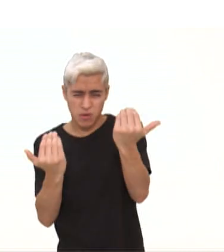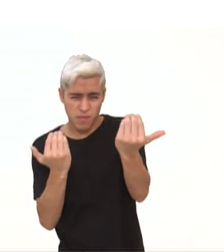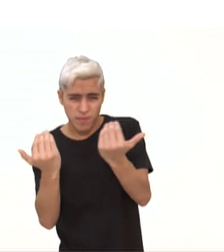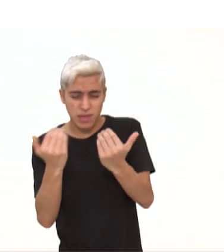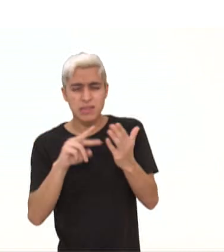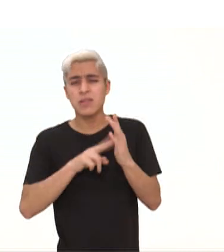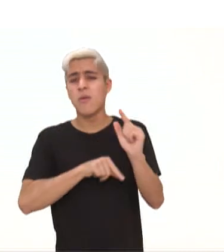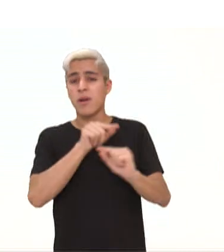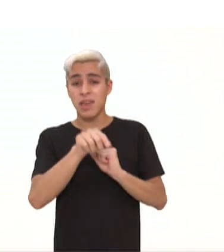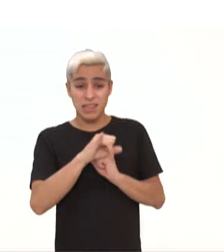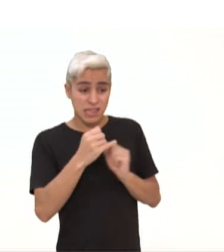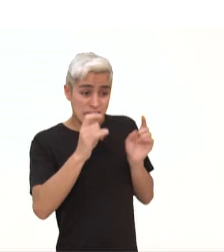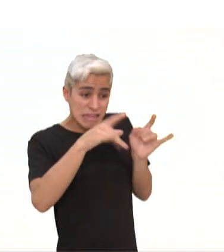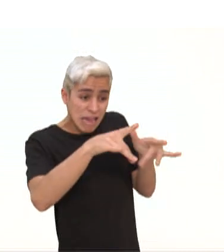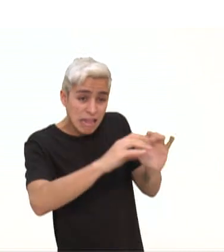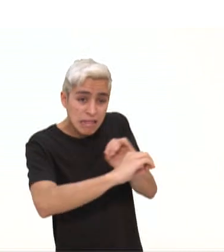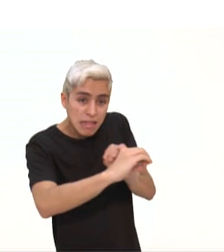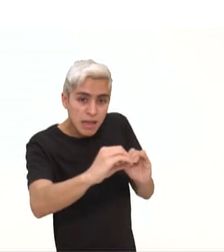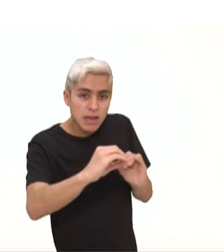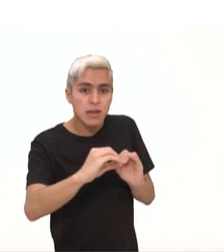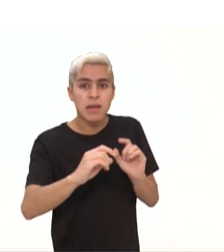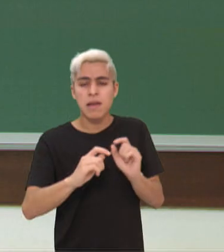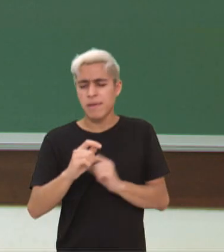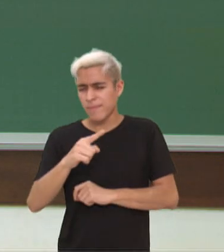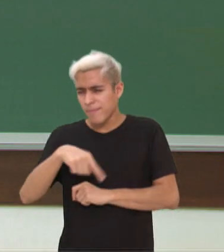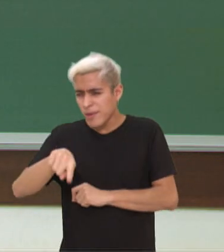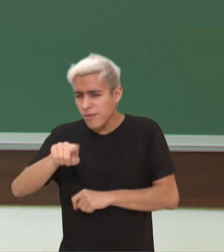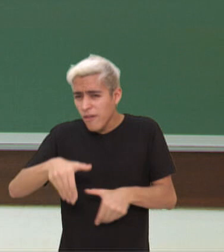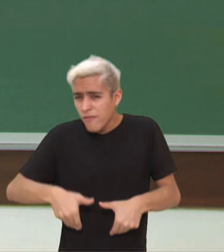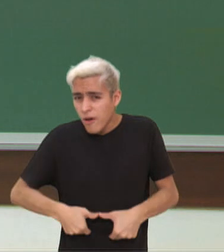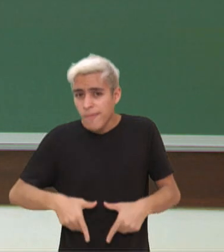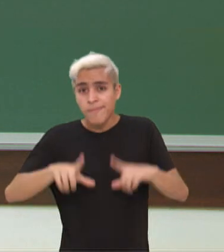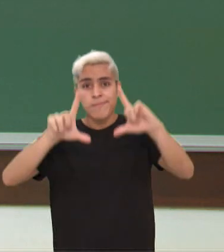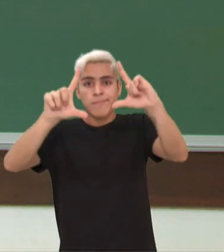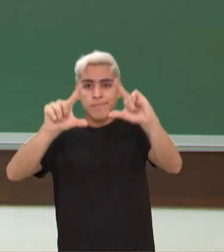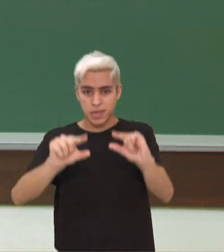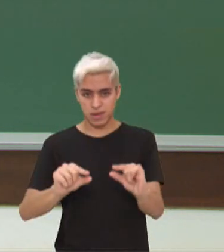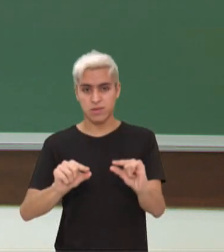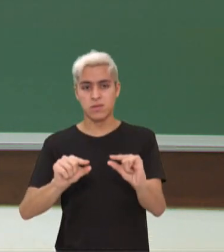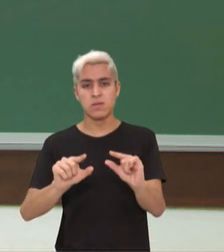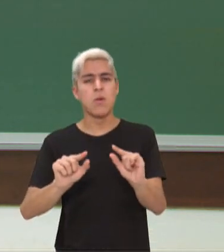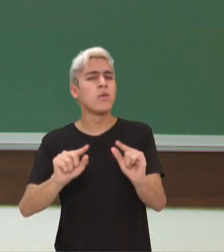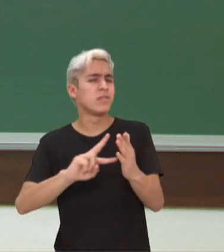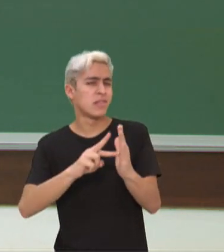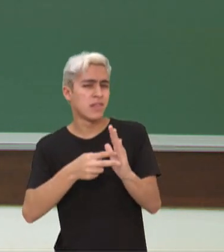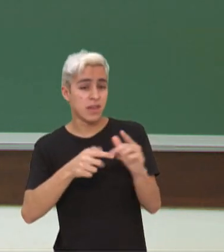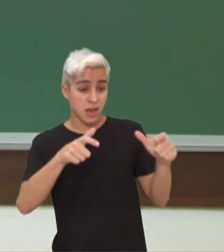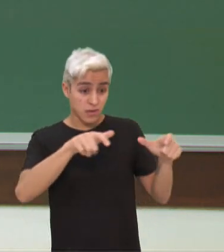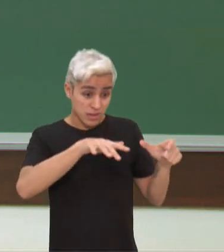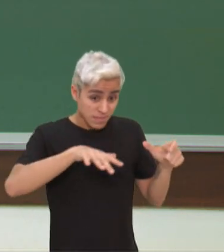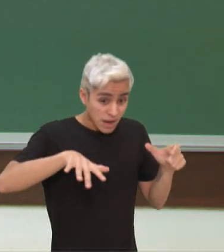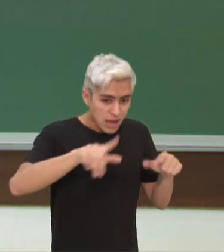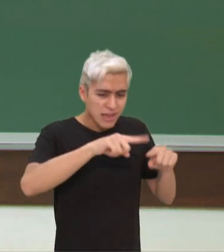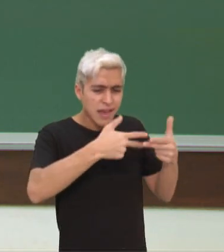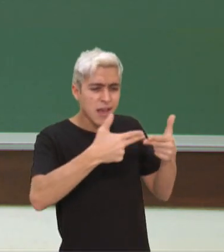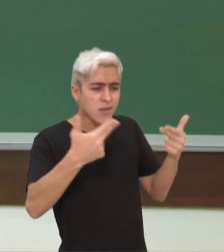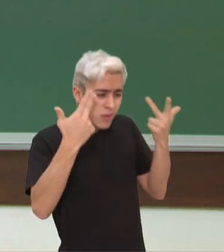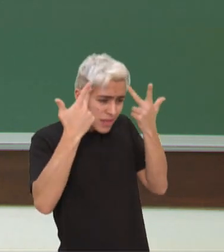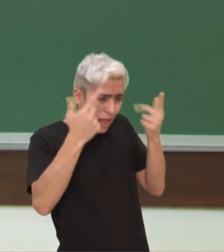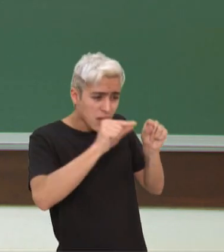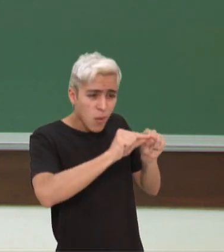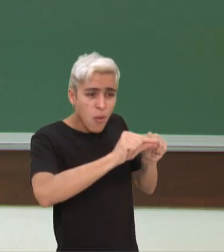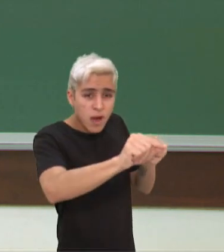não houvesse desperdício, a gente teria menos pessoas passando fome no mundo. Ou seja, o espaço geográfico, os recursos